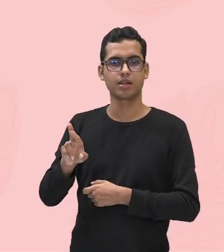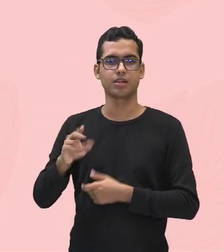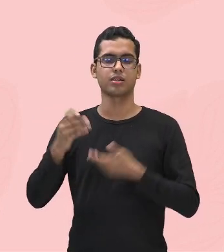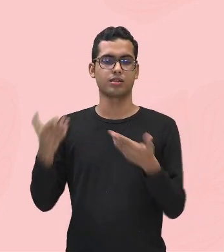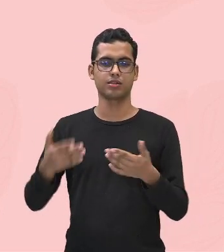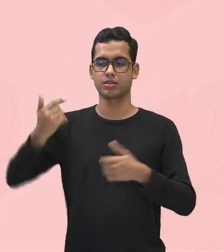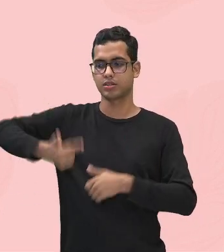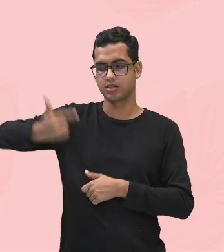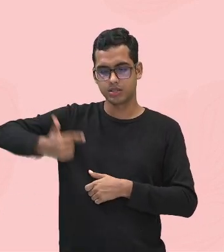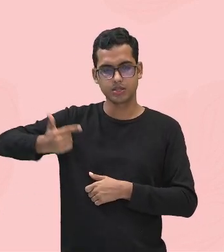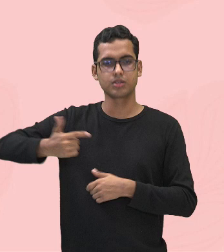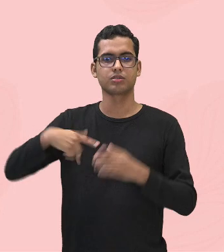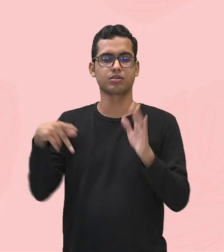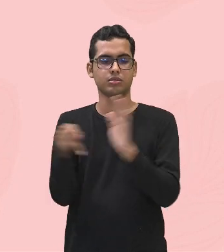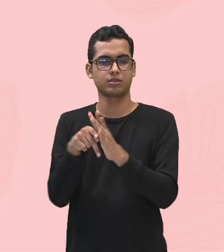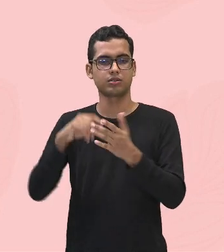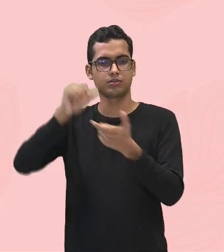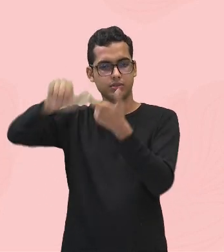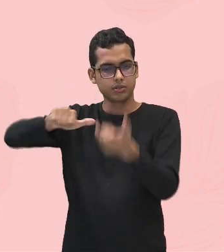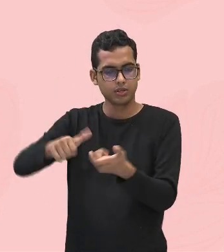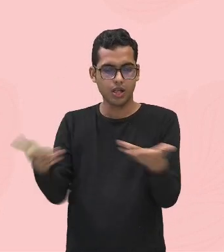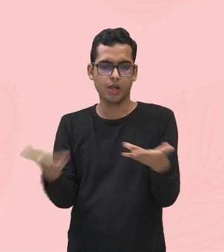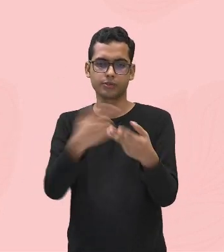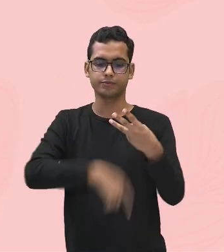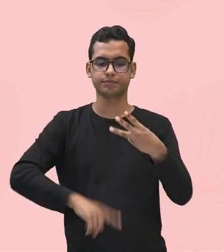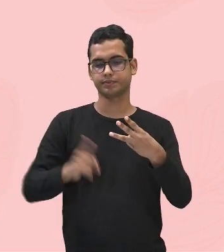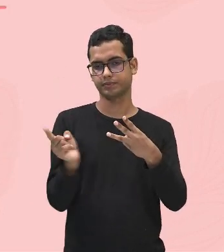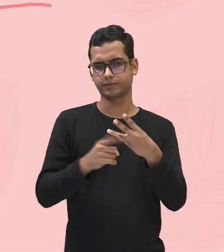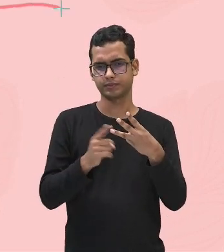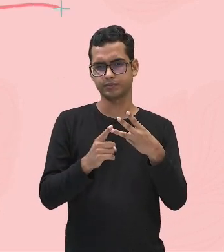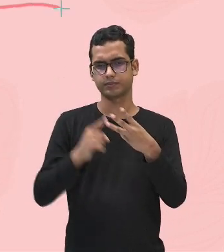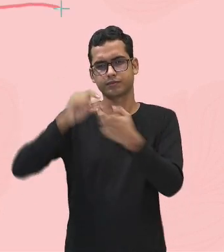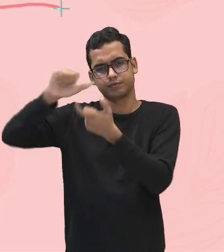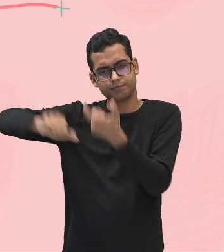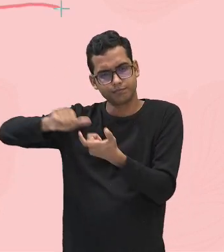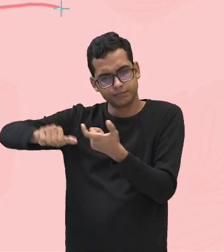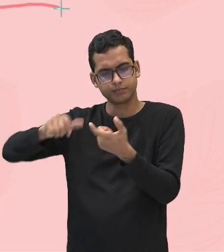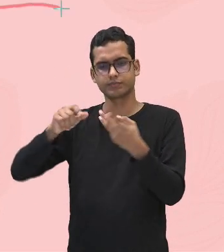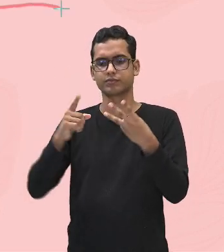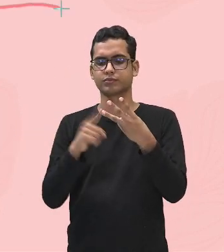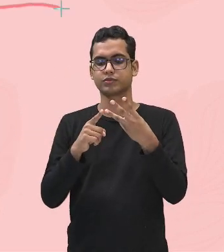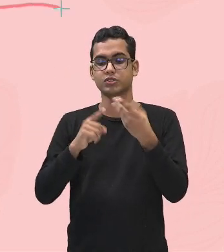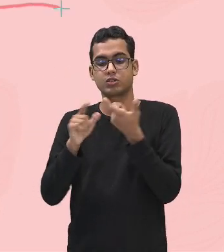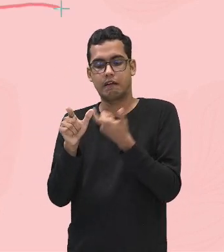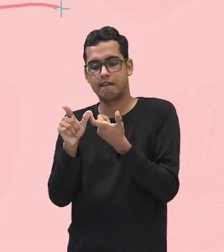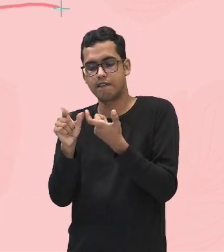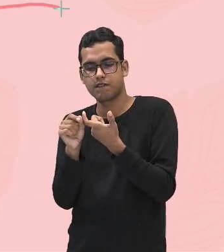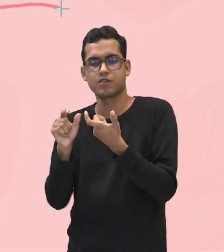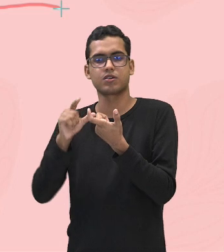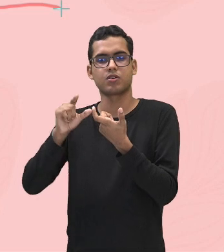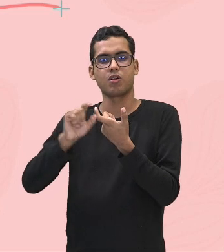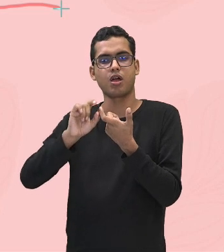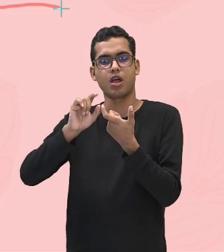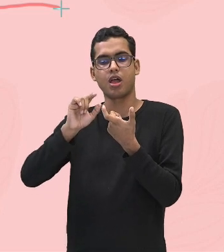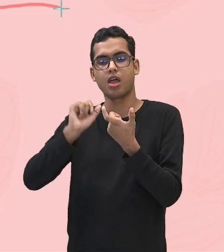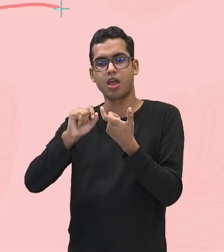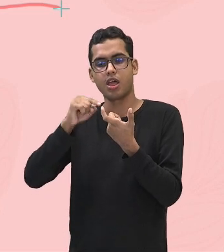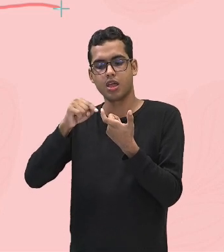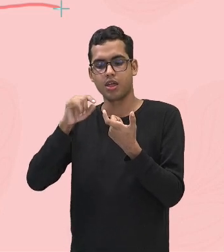segunda conjugação. Se o verbo termina com IR, por exemplo,